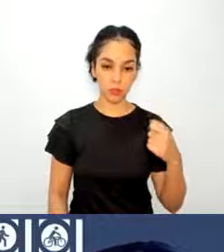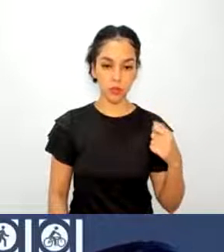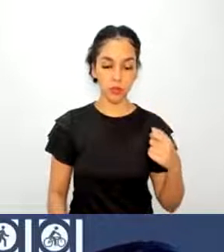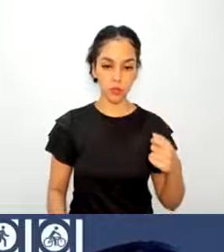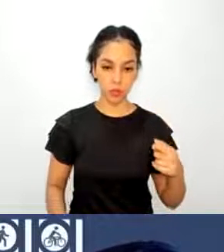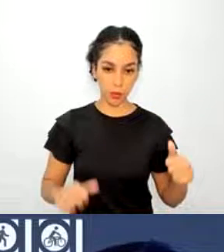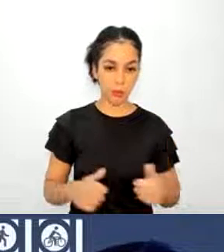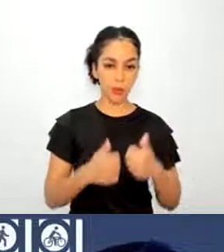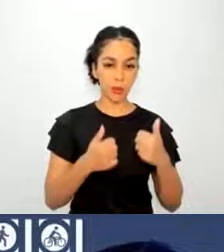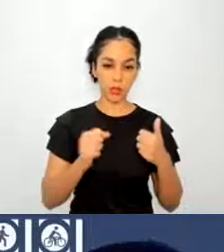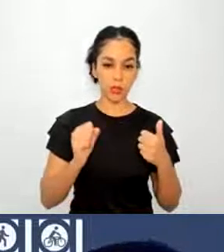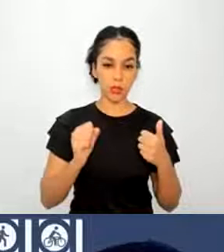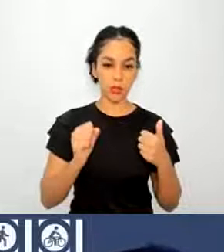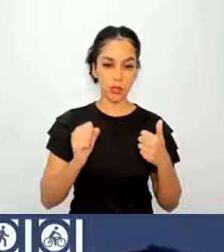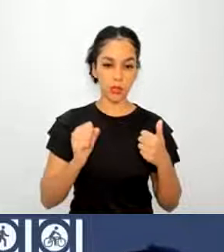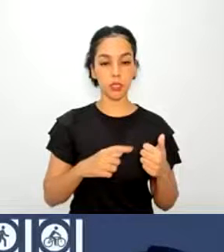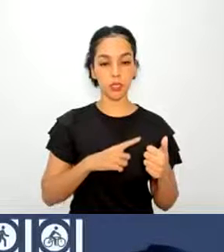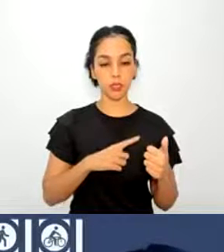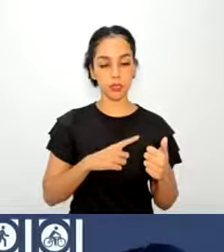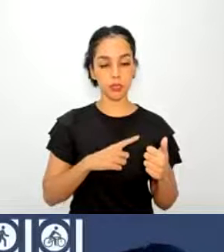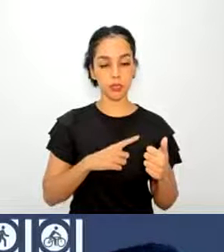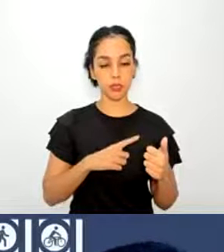sentido, de ter mais,